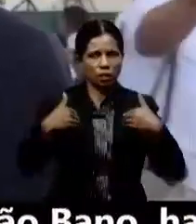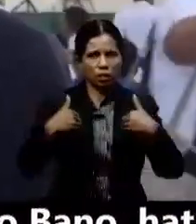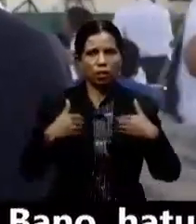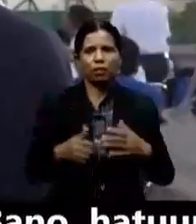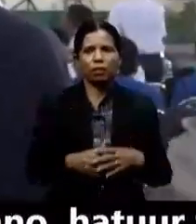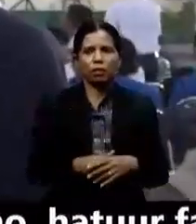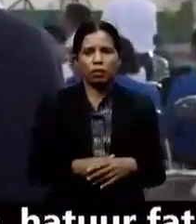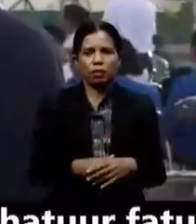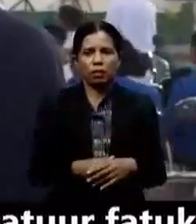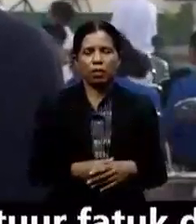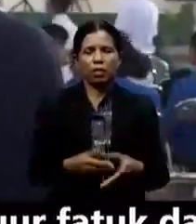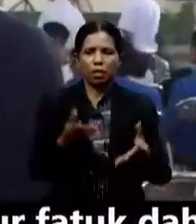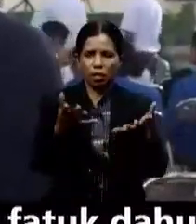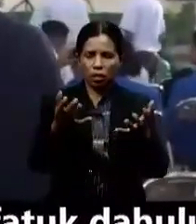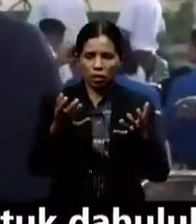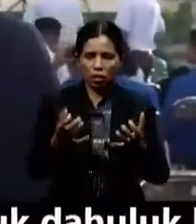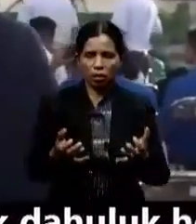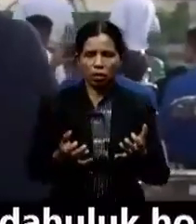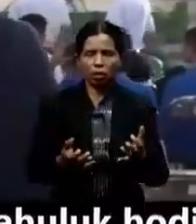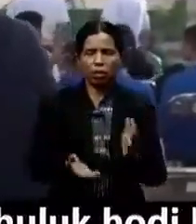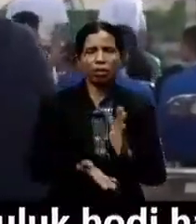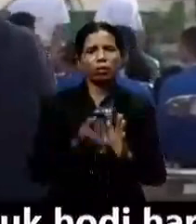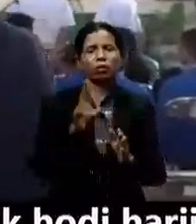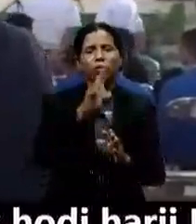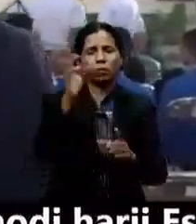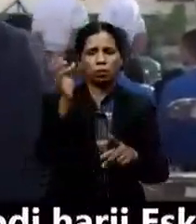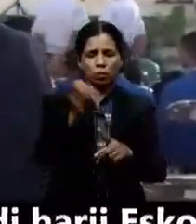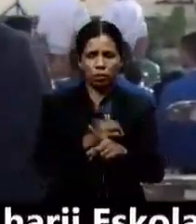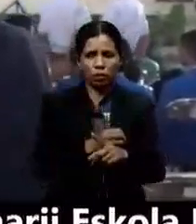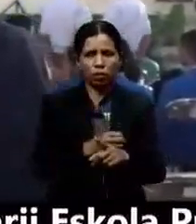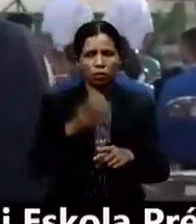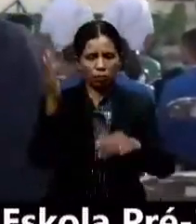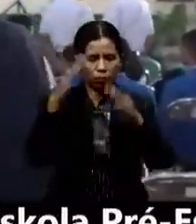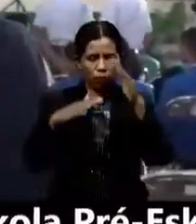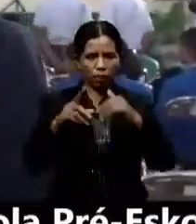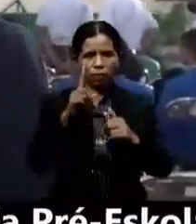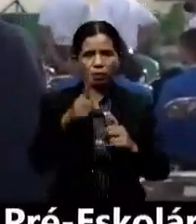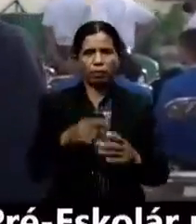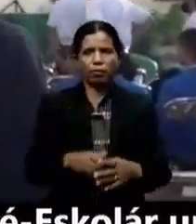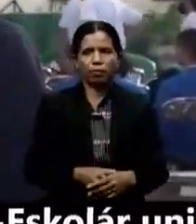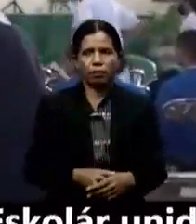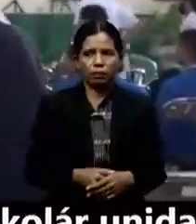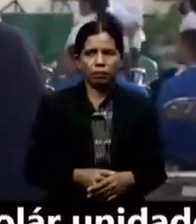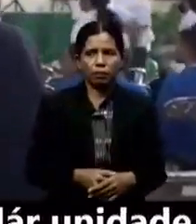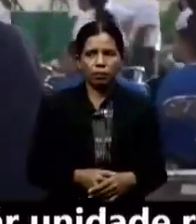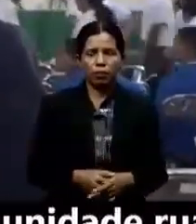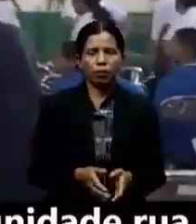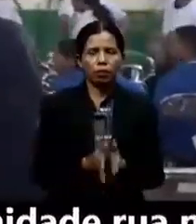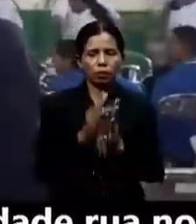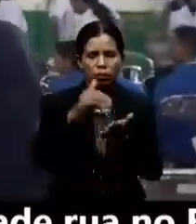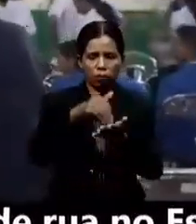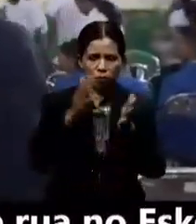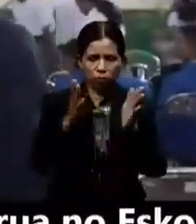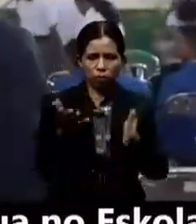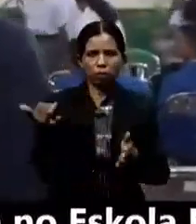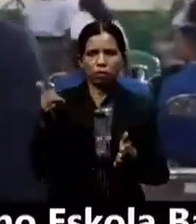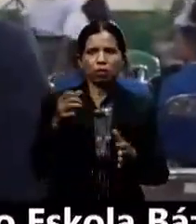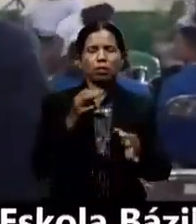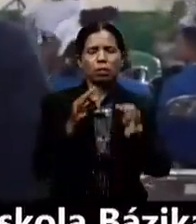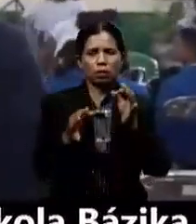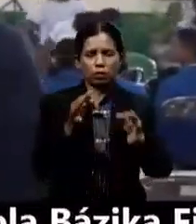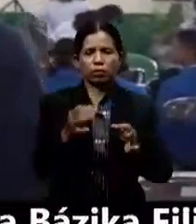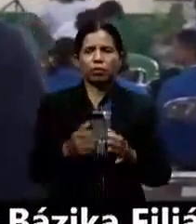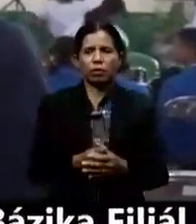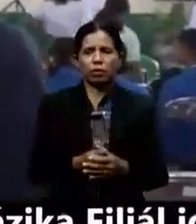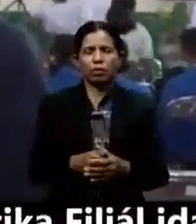na interesse, áspera, tu aproveita a oportunidade, não é problema, problema ainda. Neve os meus estudantes carix